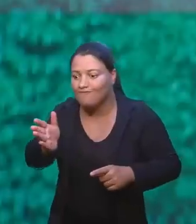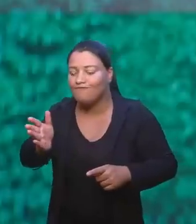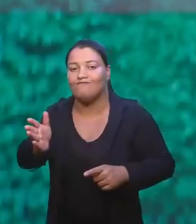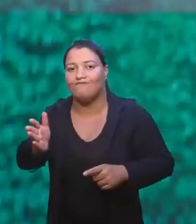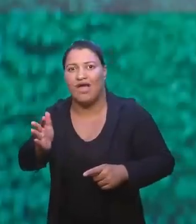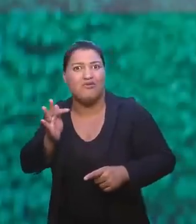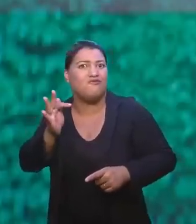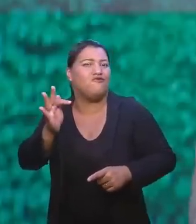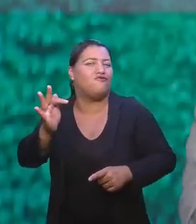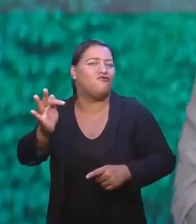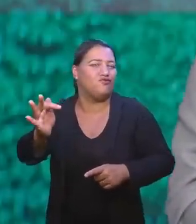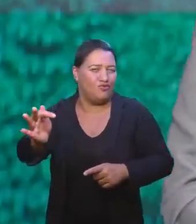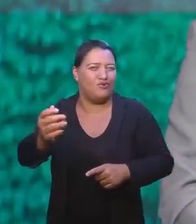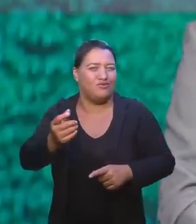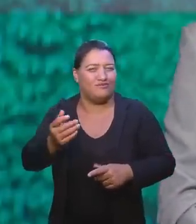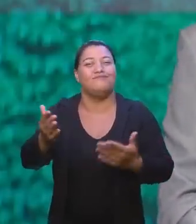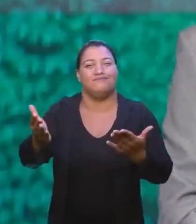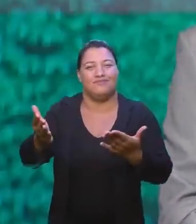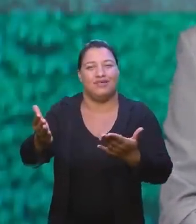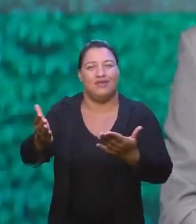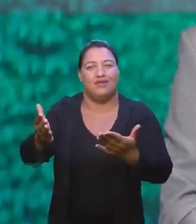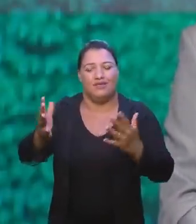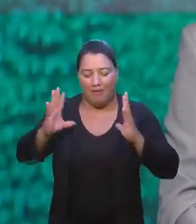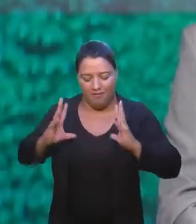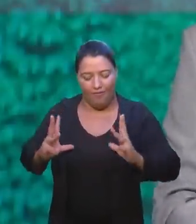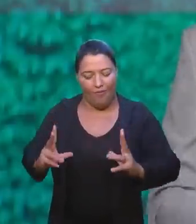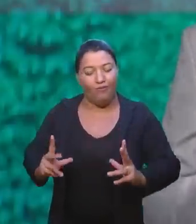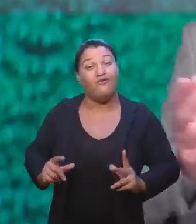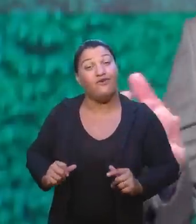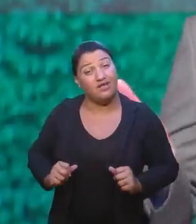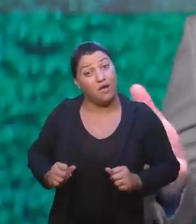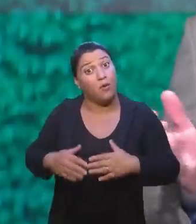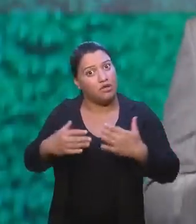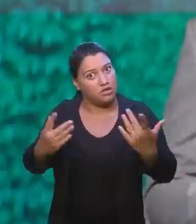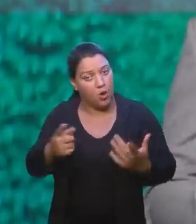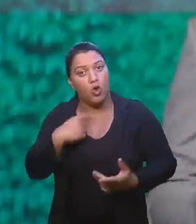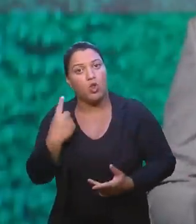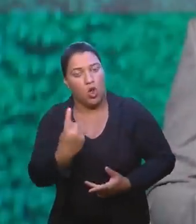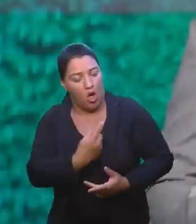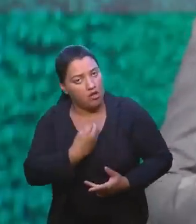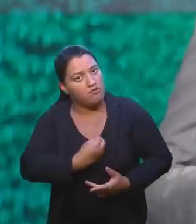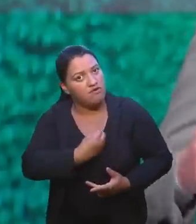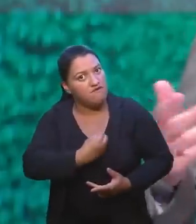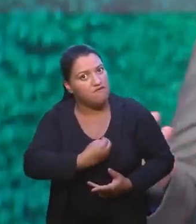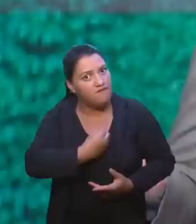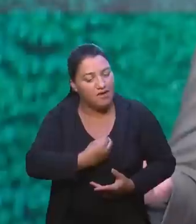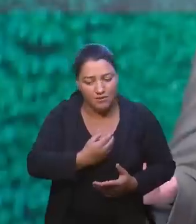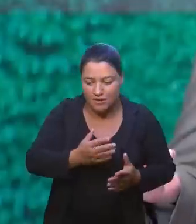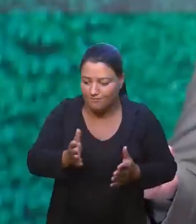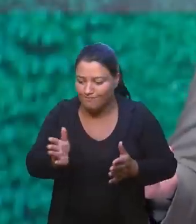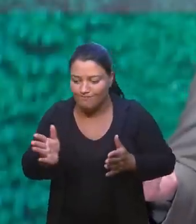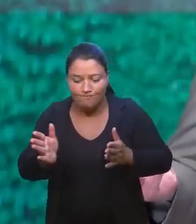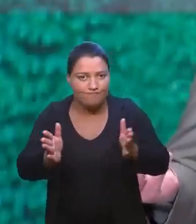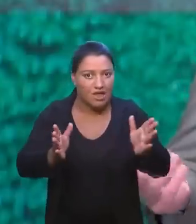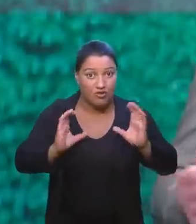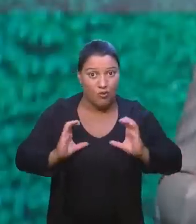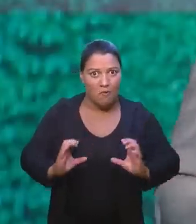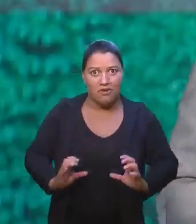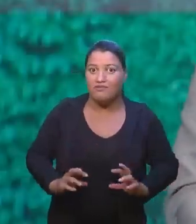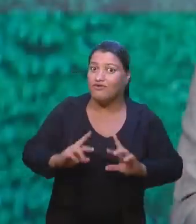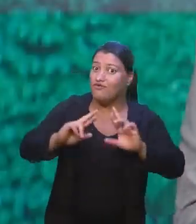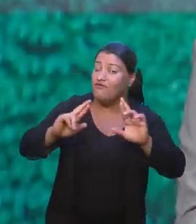adiante, fincados no mundo de regeneração. Então, nós vivemos esta oscilação de